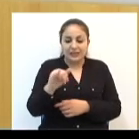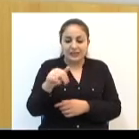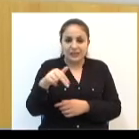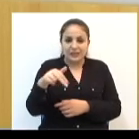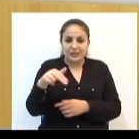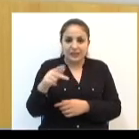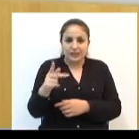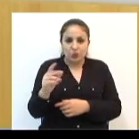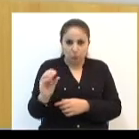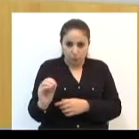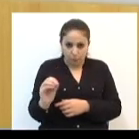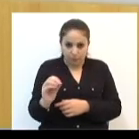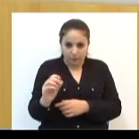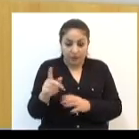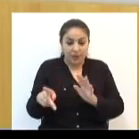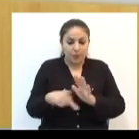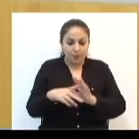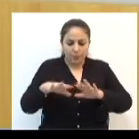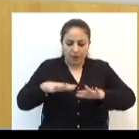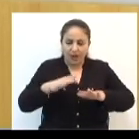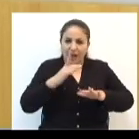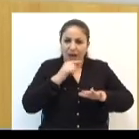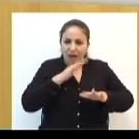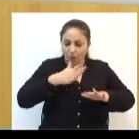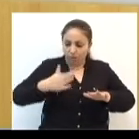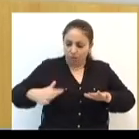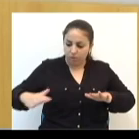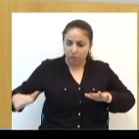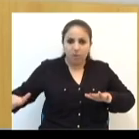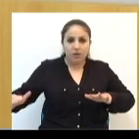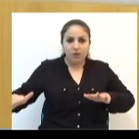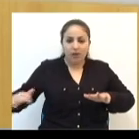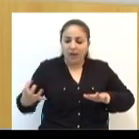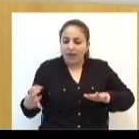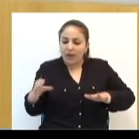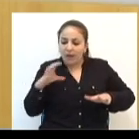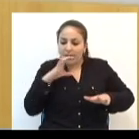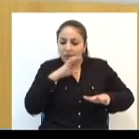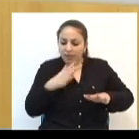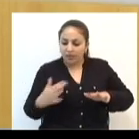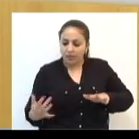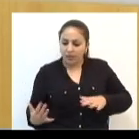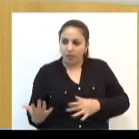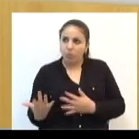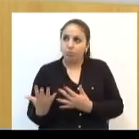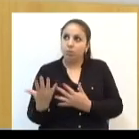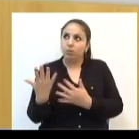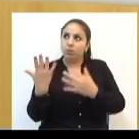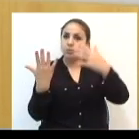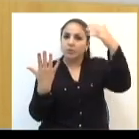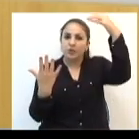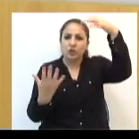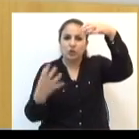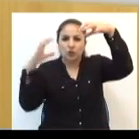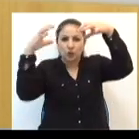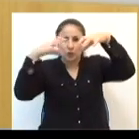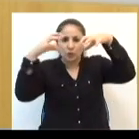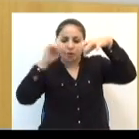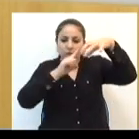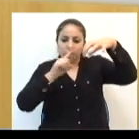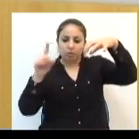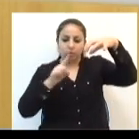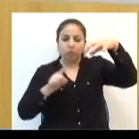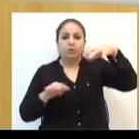que causam uma intensidade climática de chuvas e raios e tudo mais maior na nossa